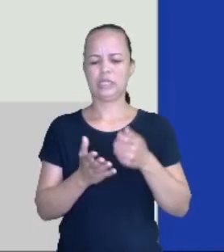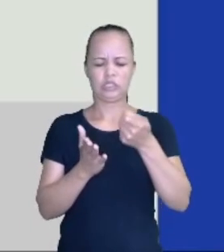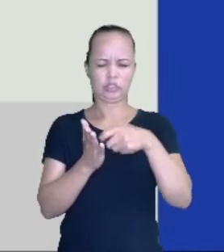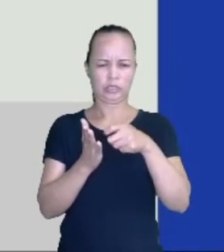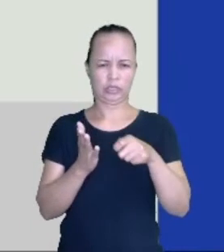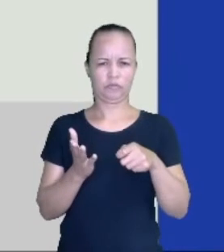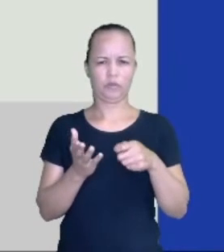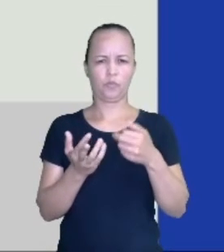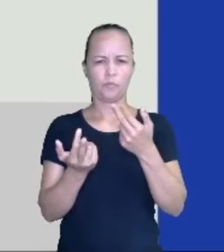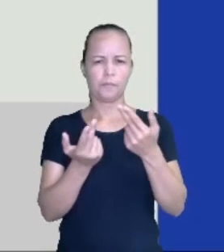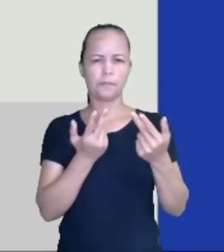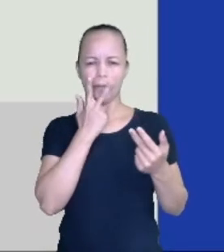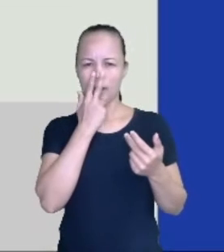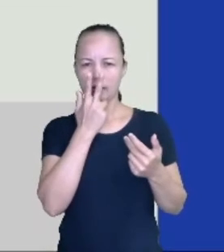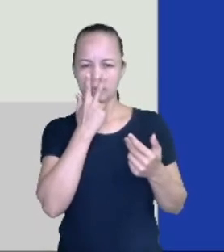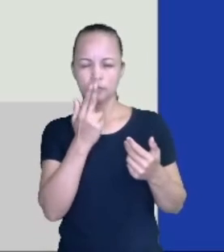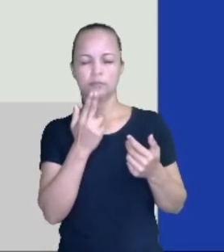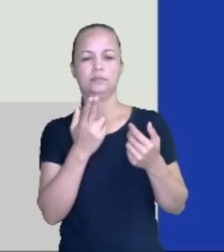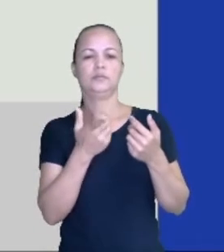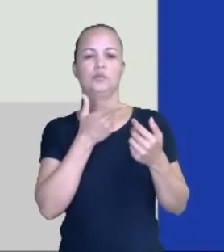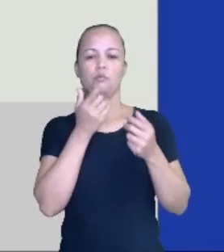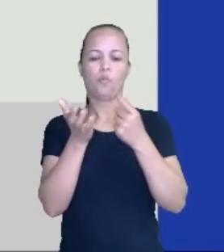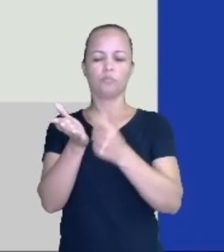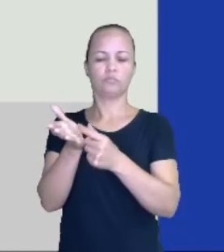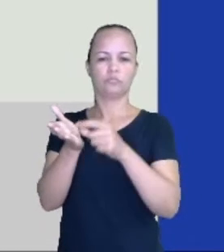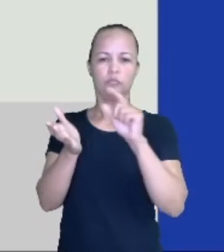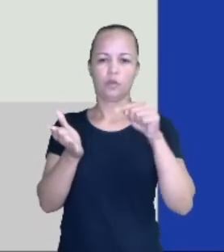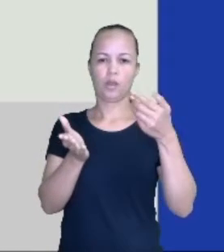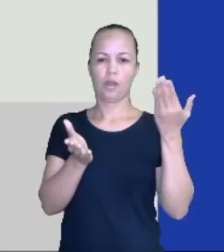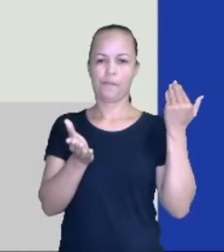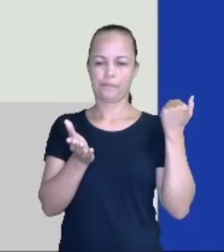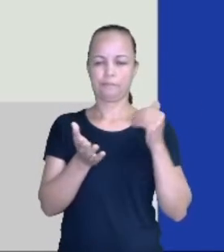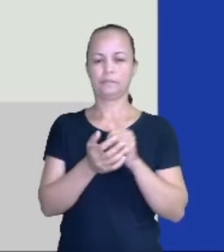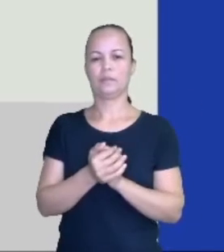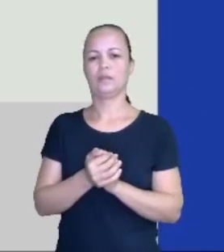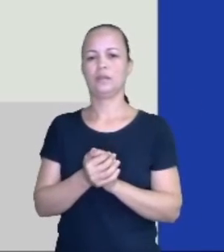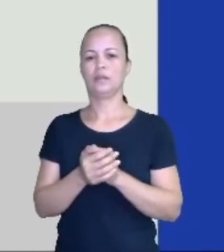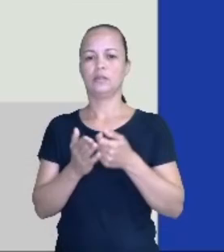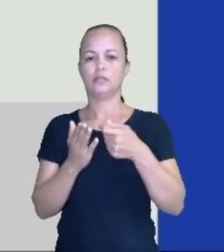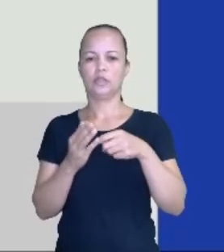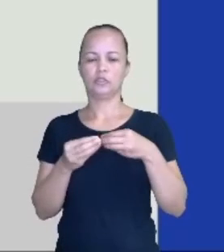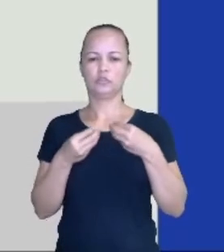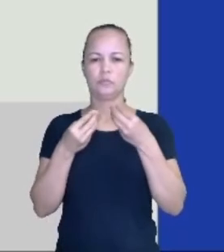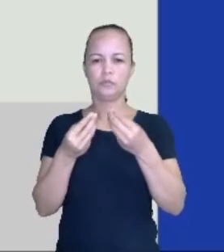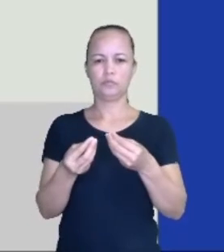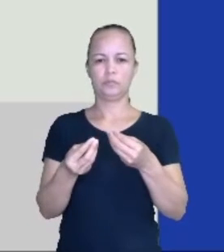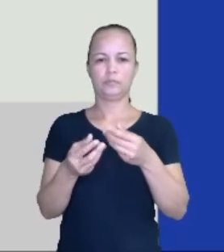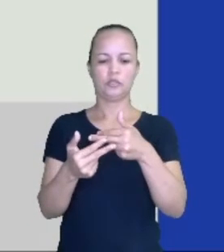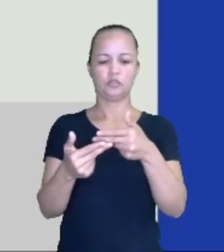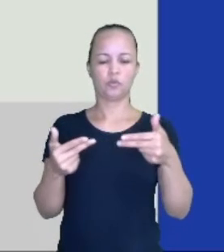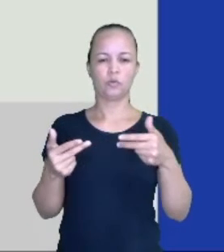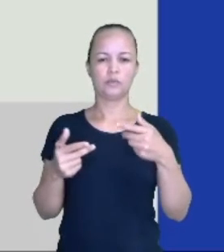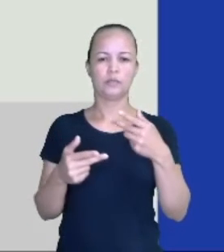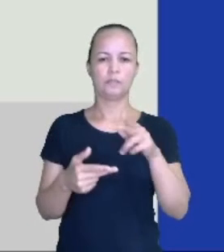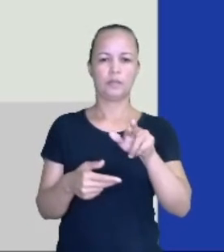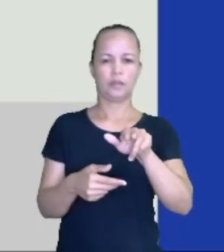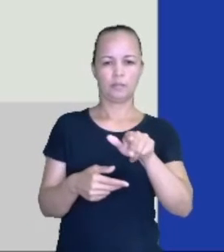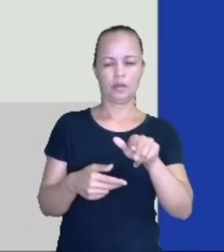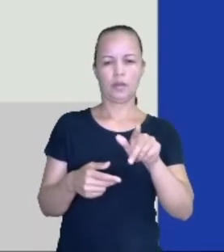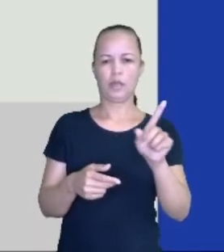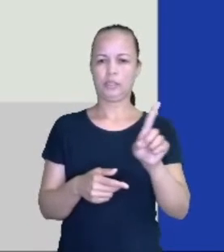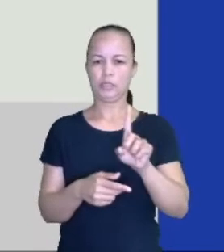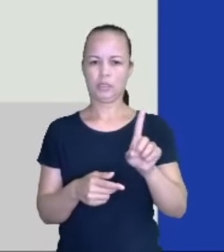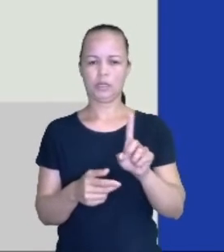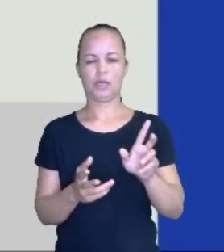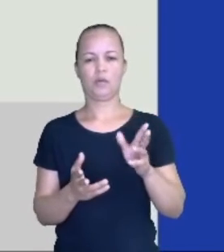Escreveu, ó, esse textinho aí. Deixo meus bens à minha irmã, não ao meu